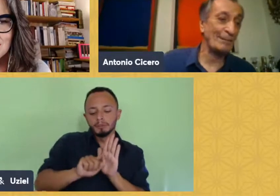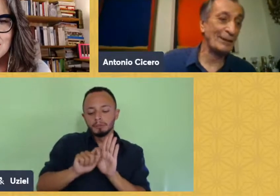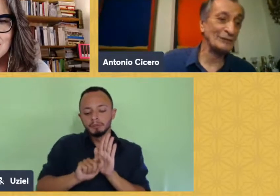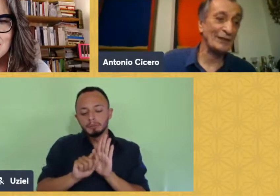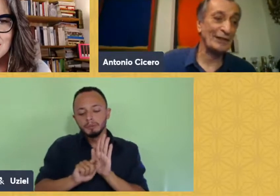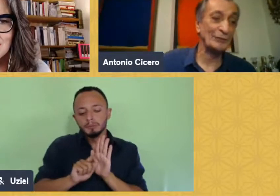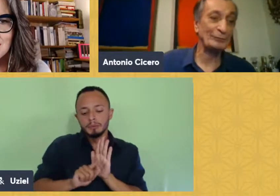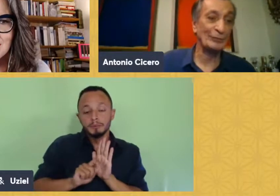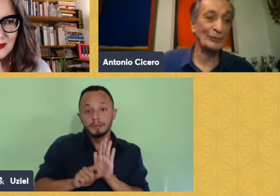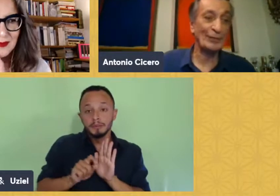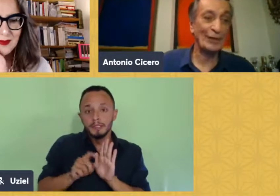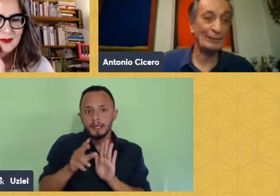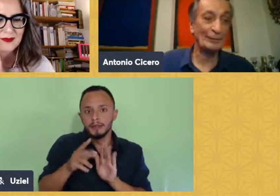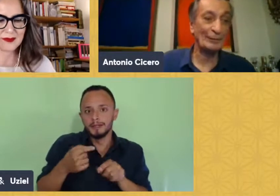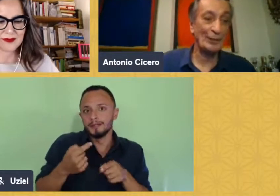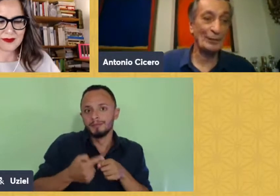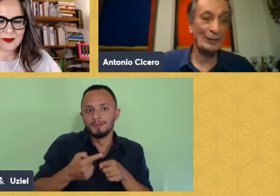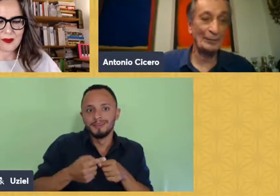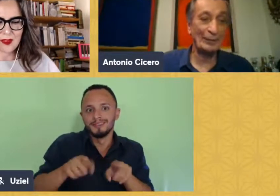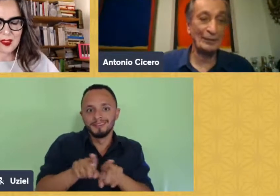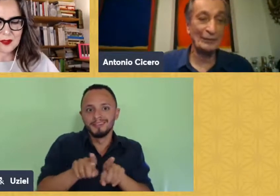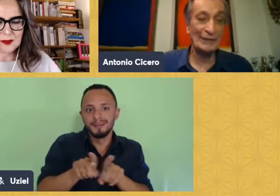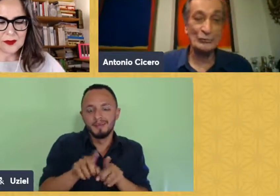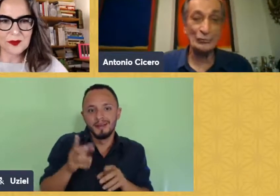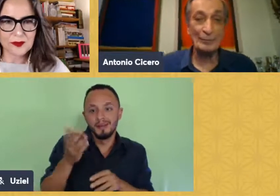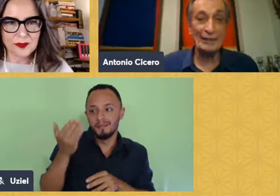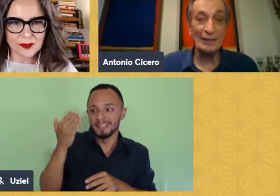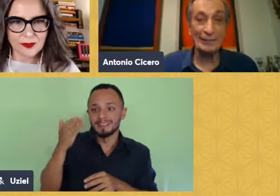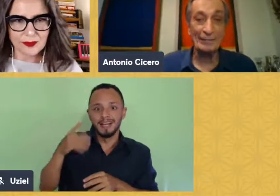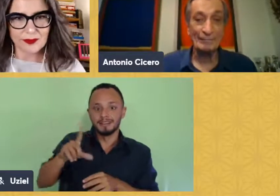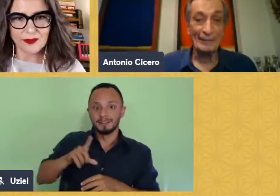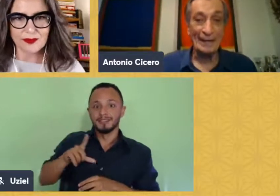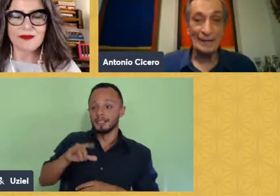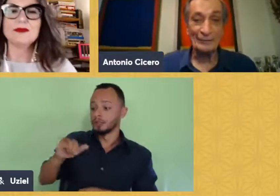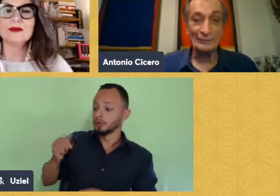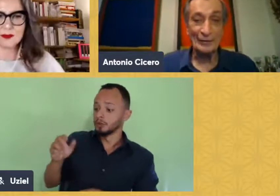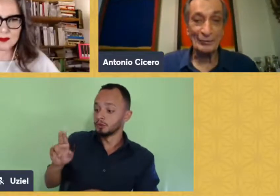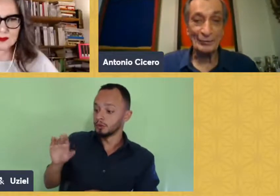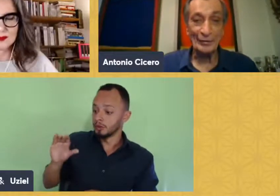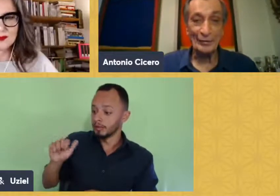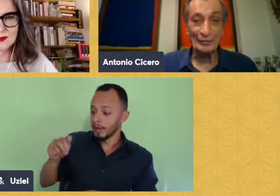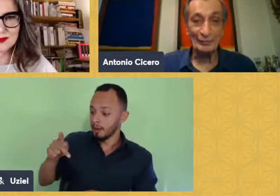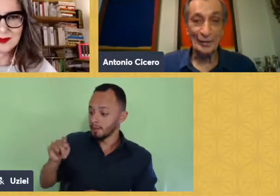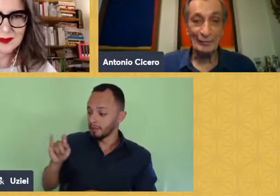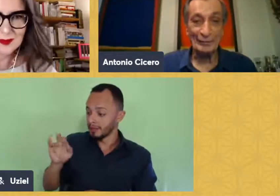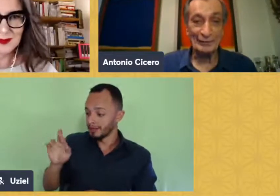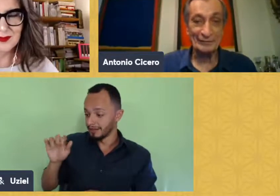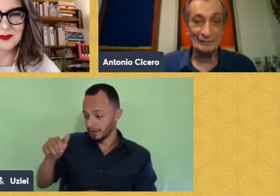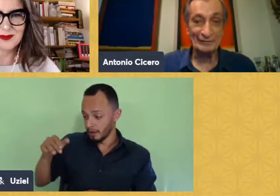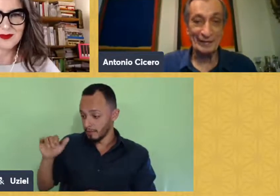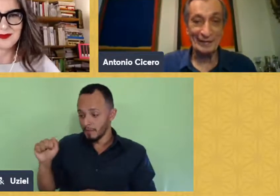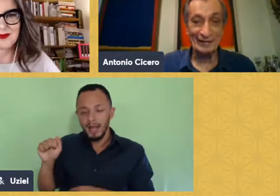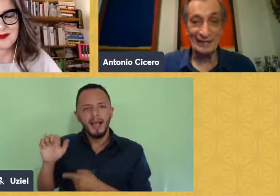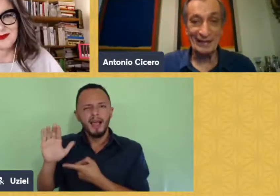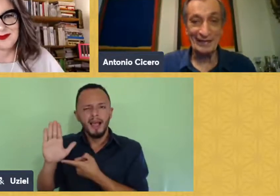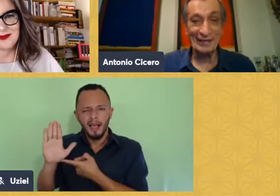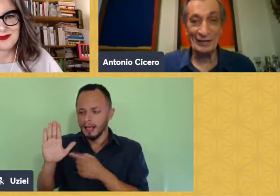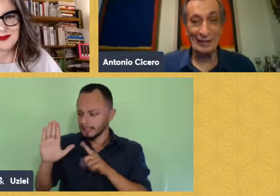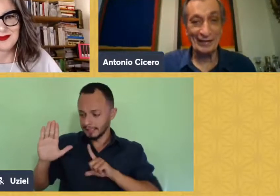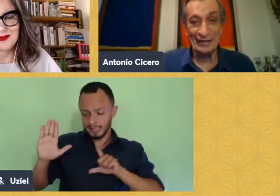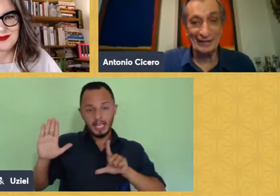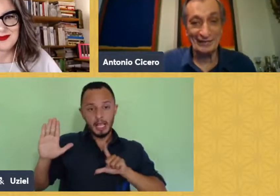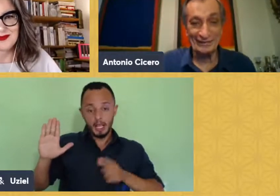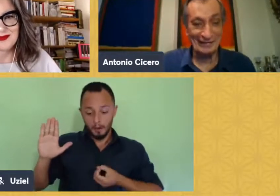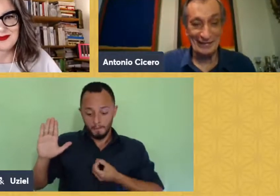fiquei apaixonado pelo Ijuca Pirama, pelo poema. Aí,